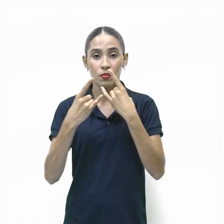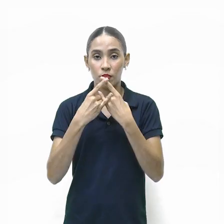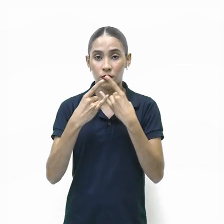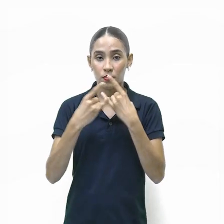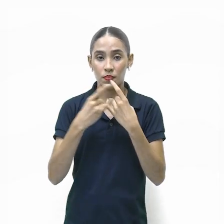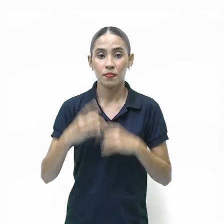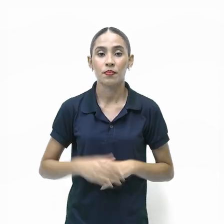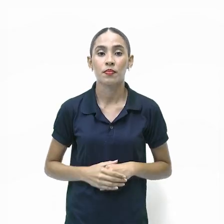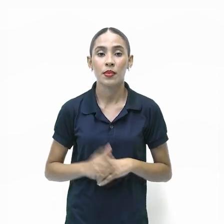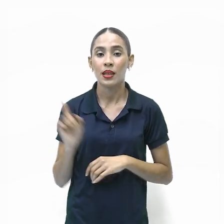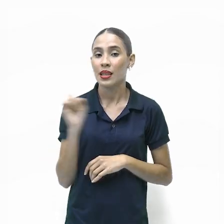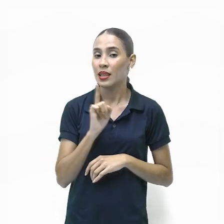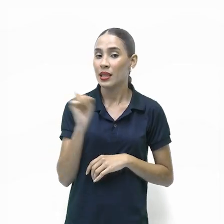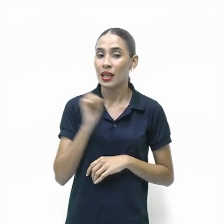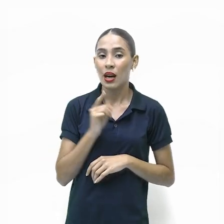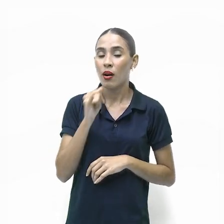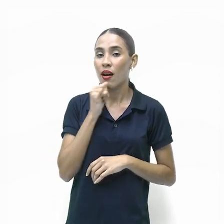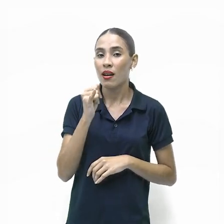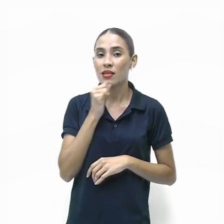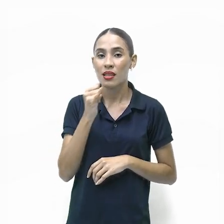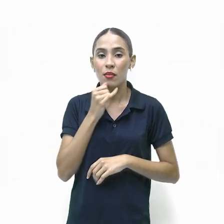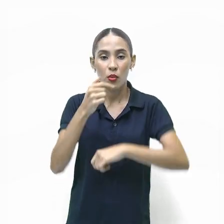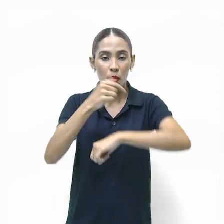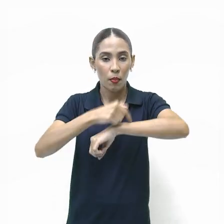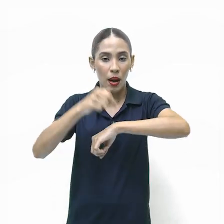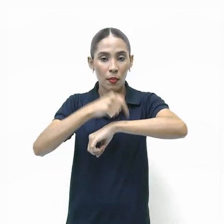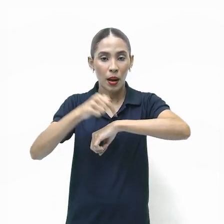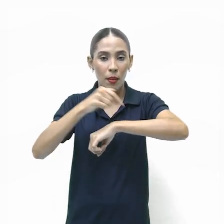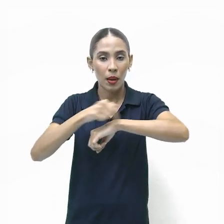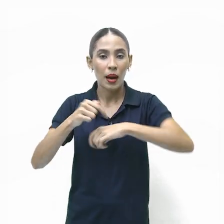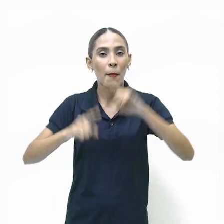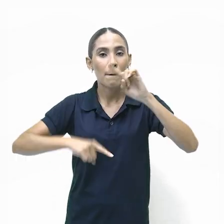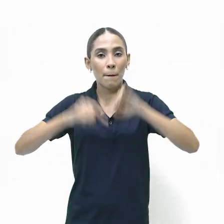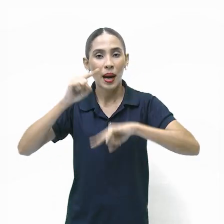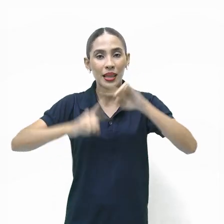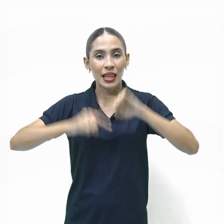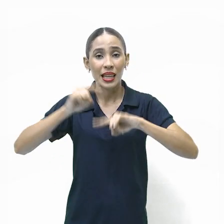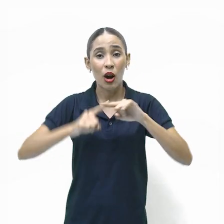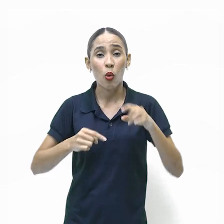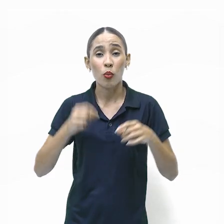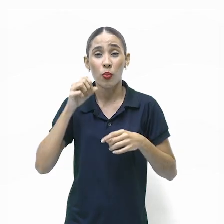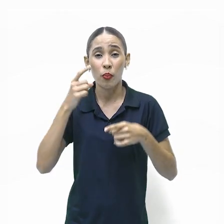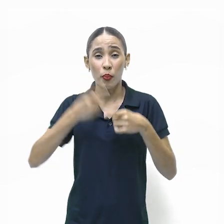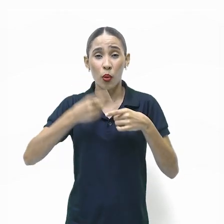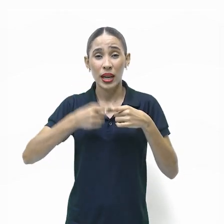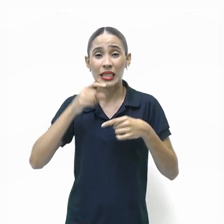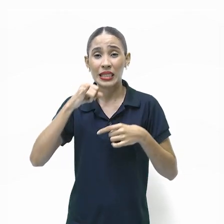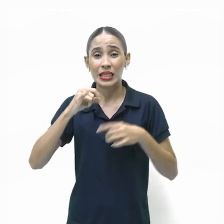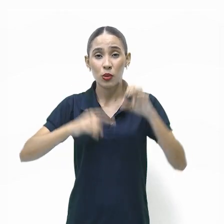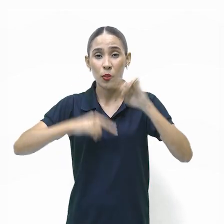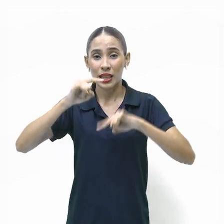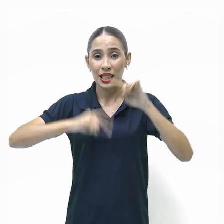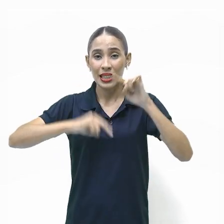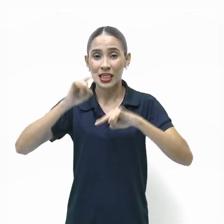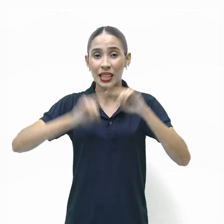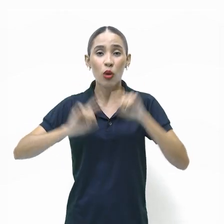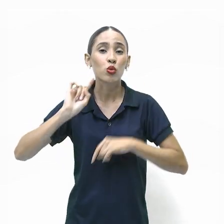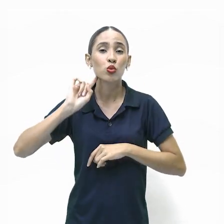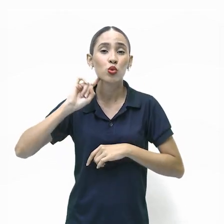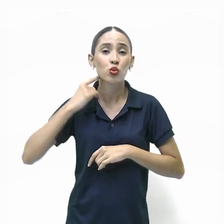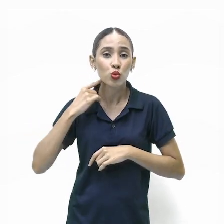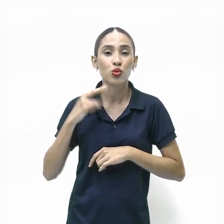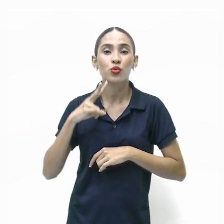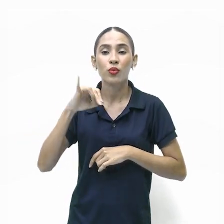preservativos, não compartilhar agulhas e seringas, porque se tiver contaminada, ela vai passar